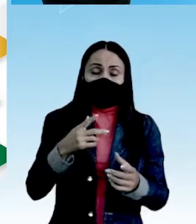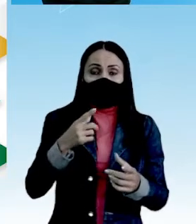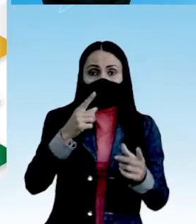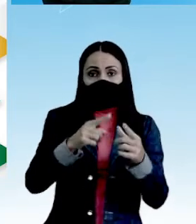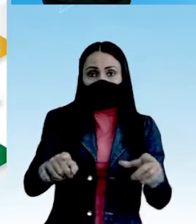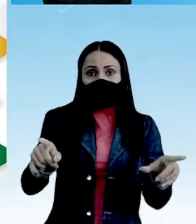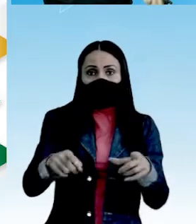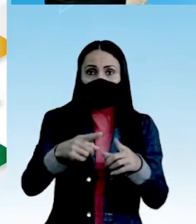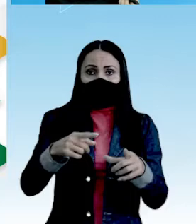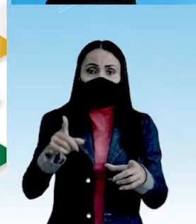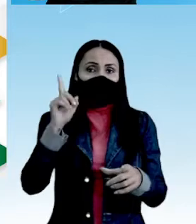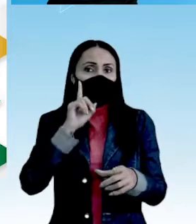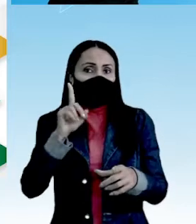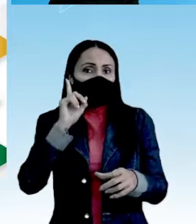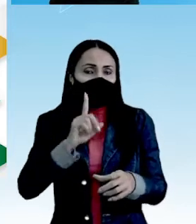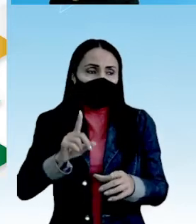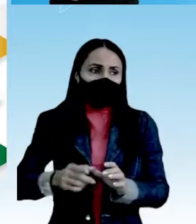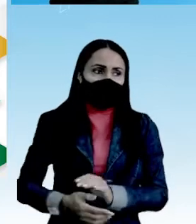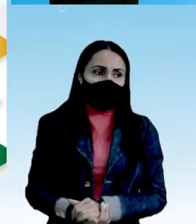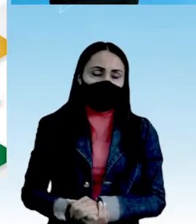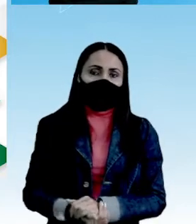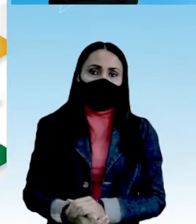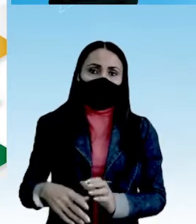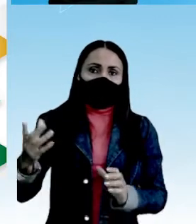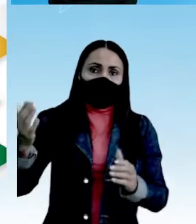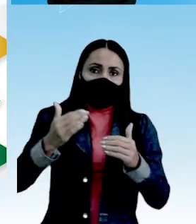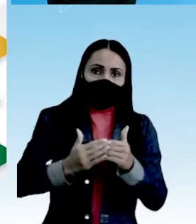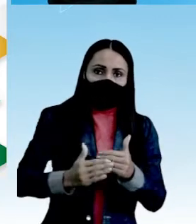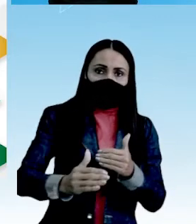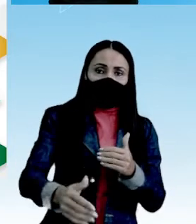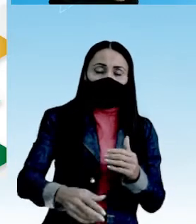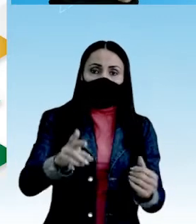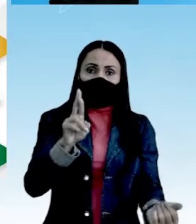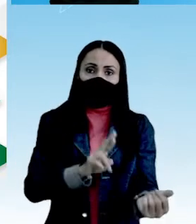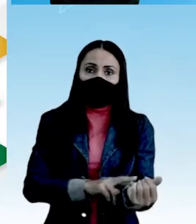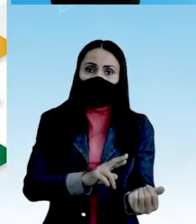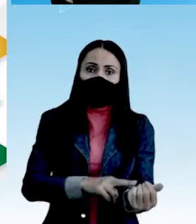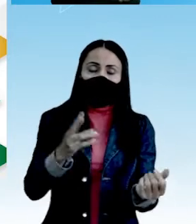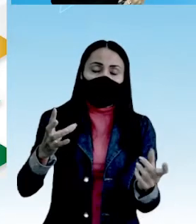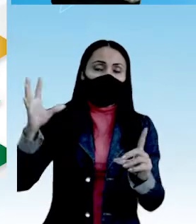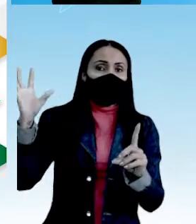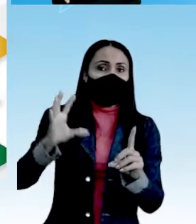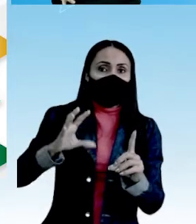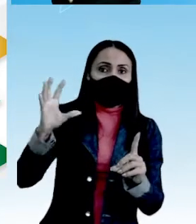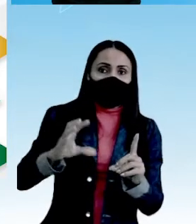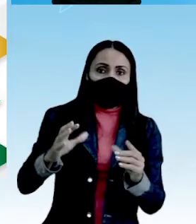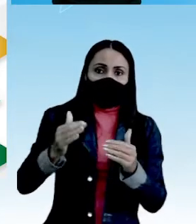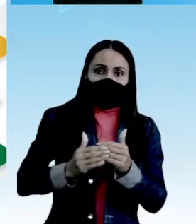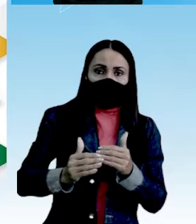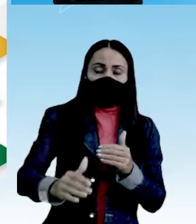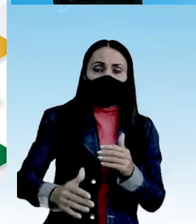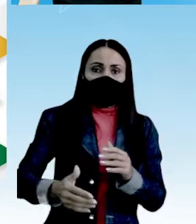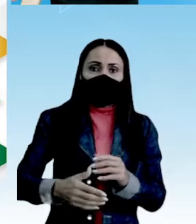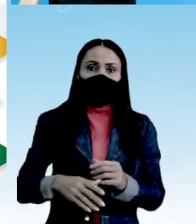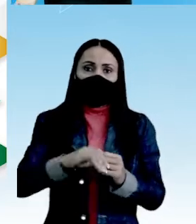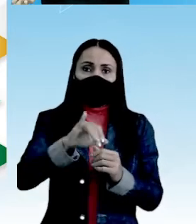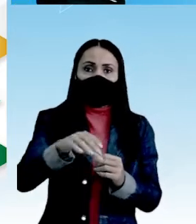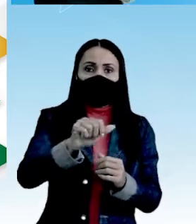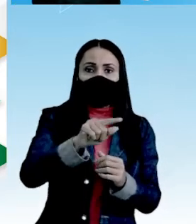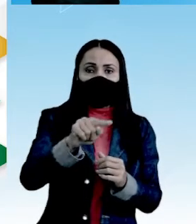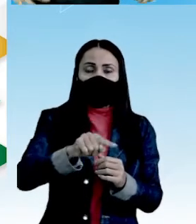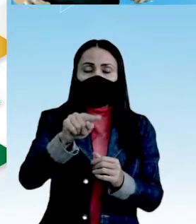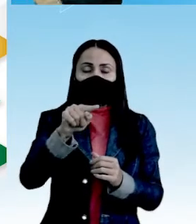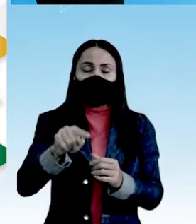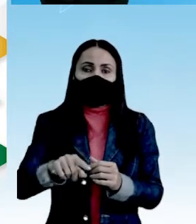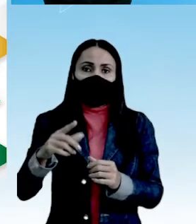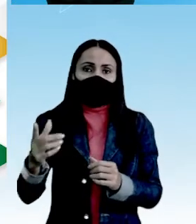dos precursores do rock, né? Então, que iniciou, os ritmos que influenciaram e começaram o rock foi o jazz e o blues, né? Então,